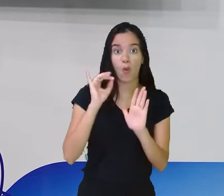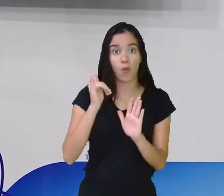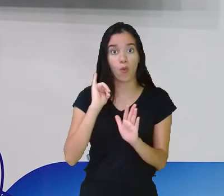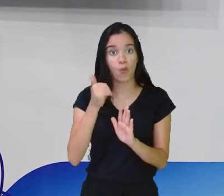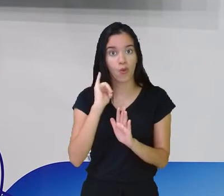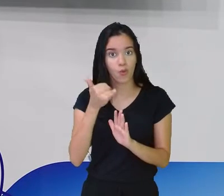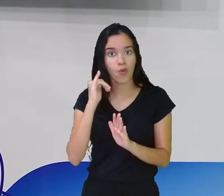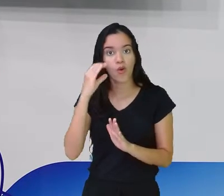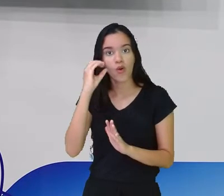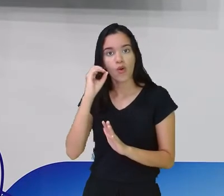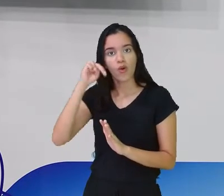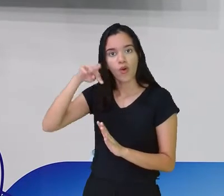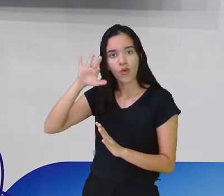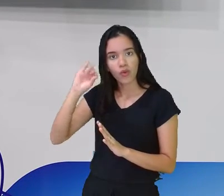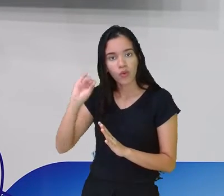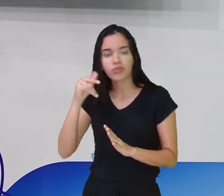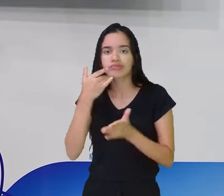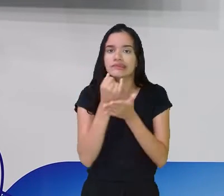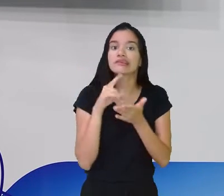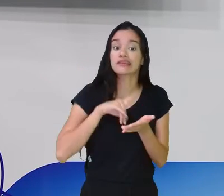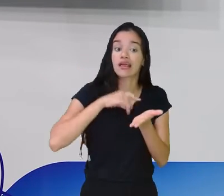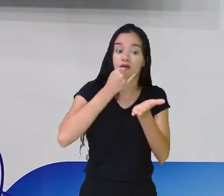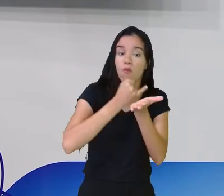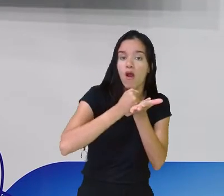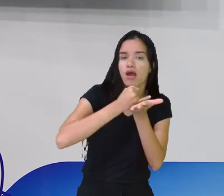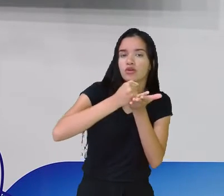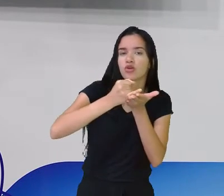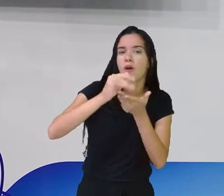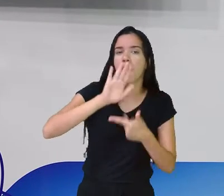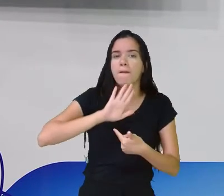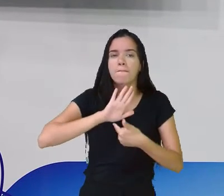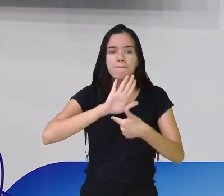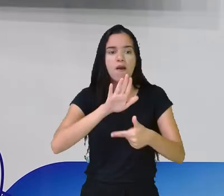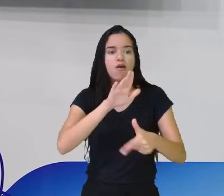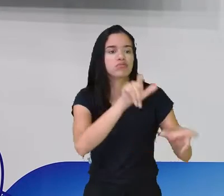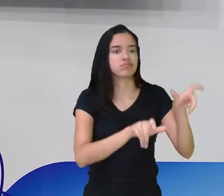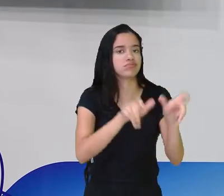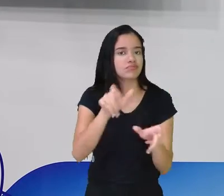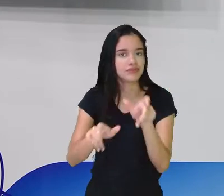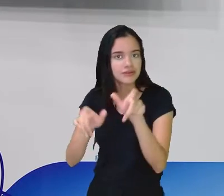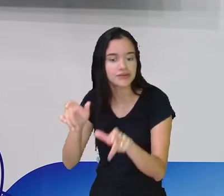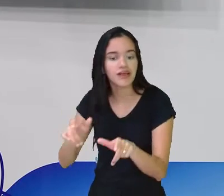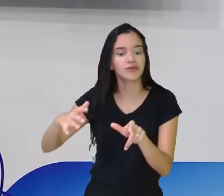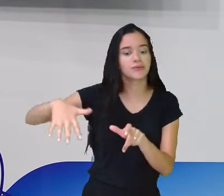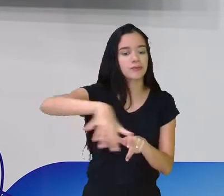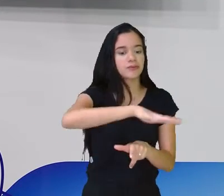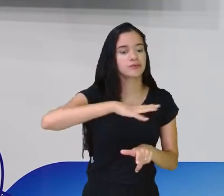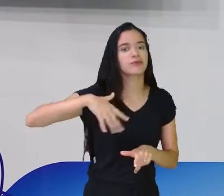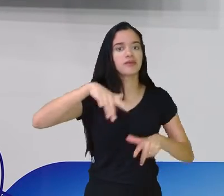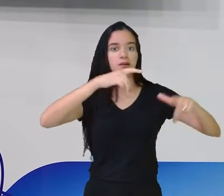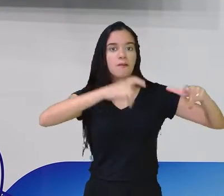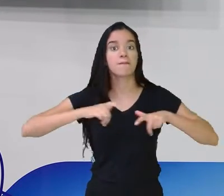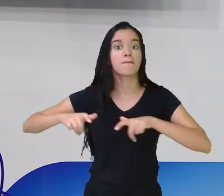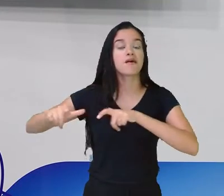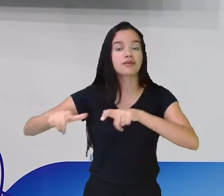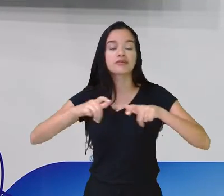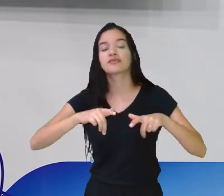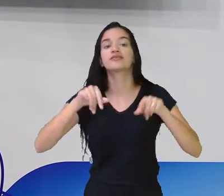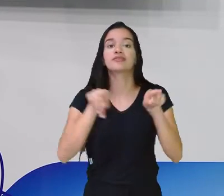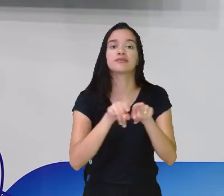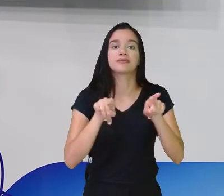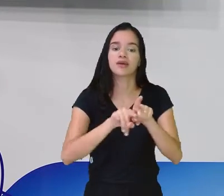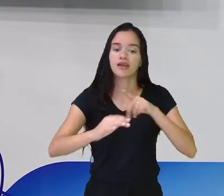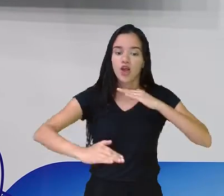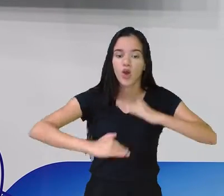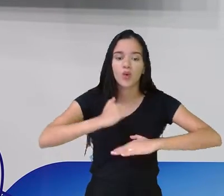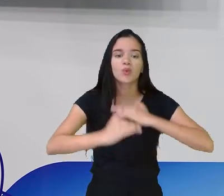O conto tem uma introdução, que é onde apresentam-se as personagens, o espaço onde vai acontecer. Aí tem o